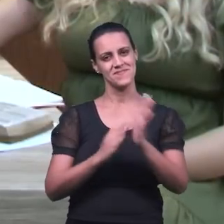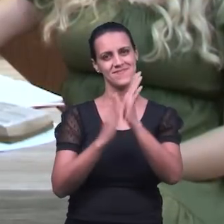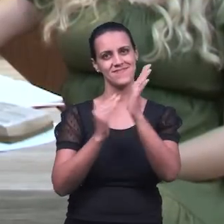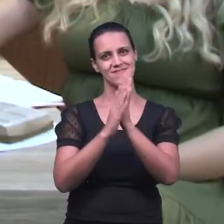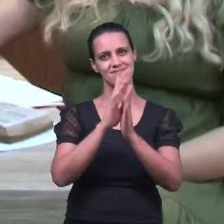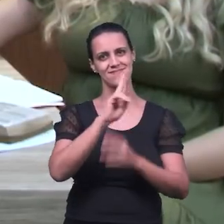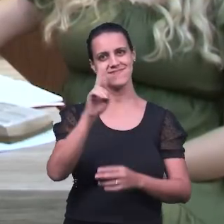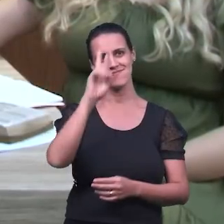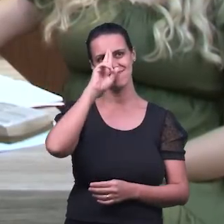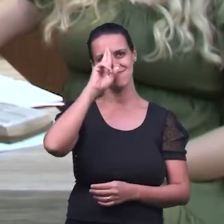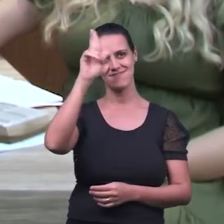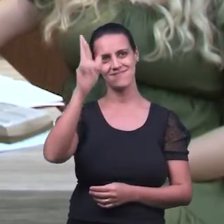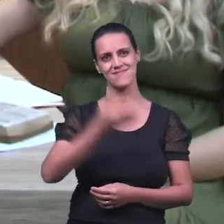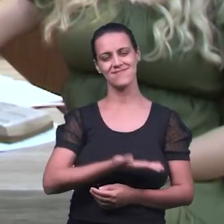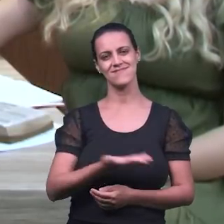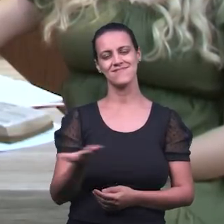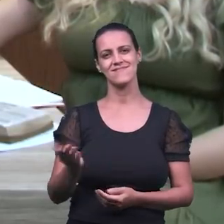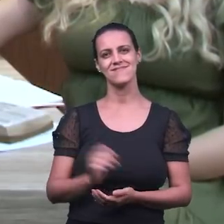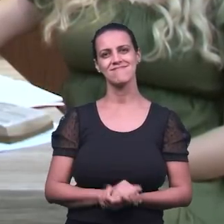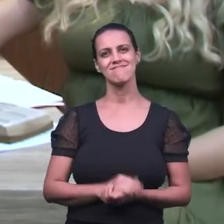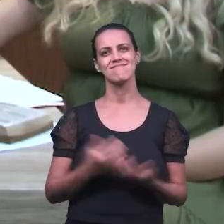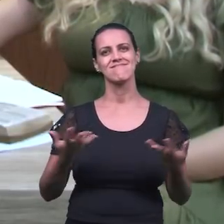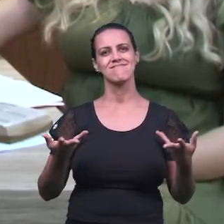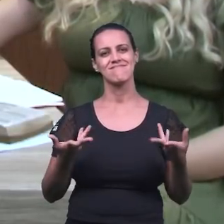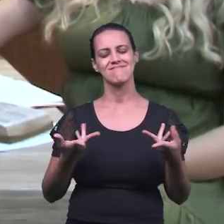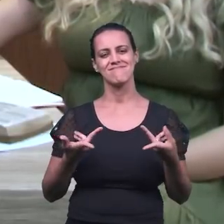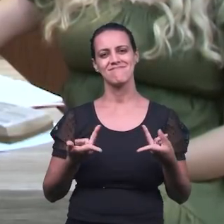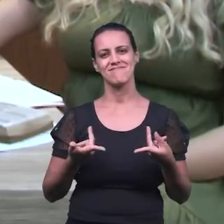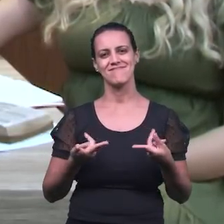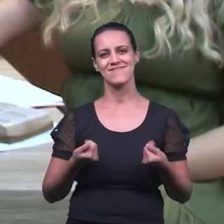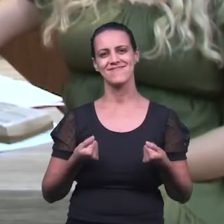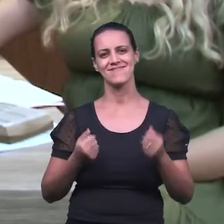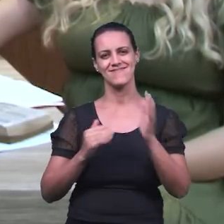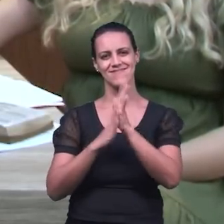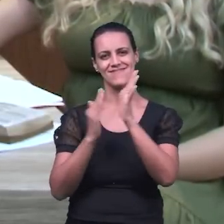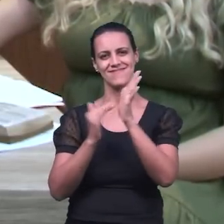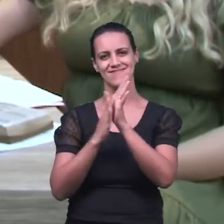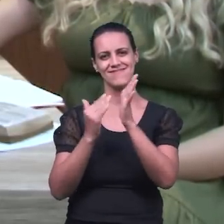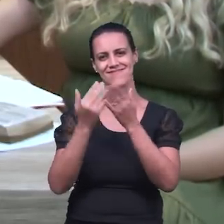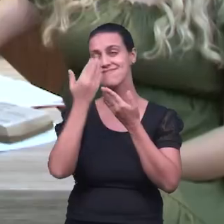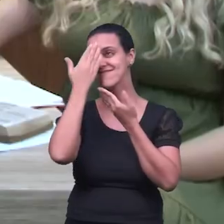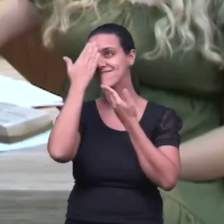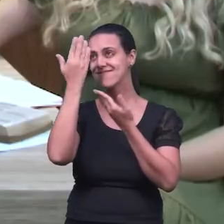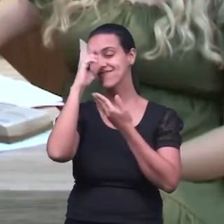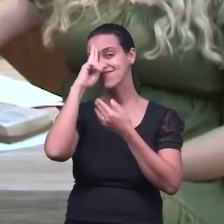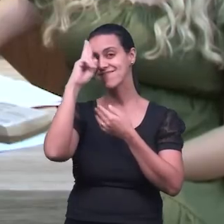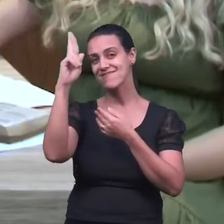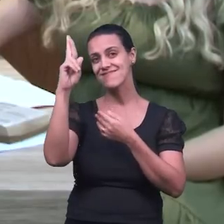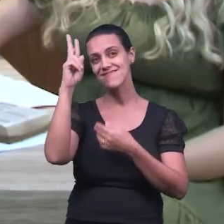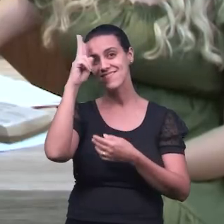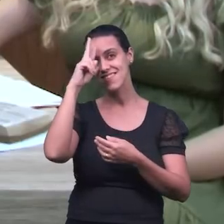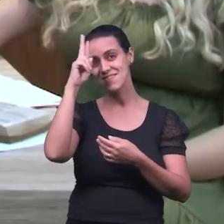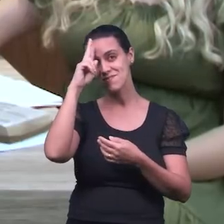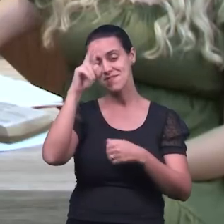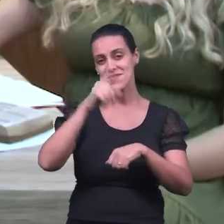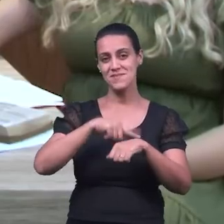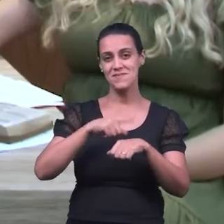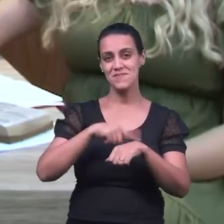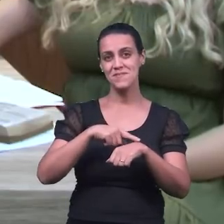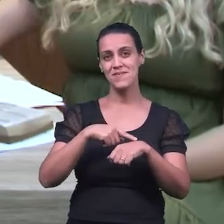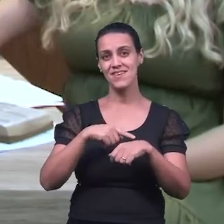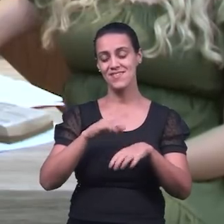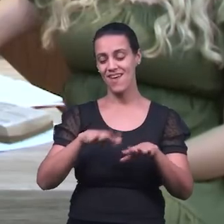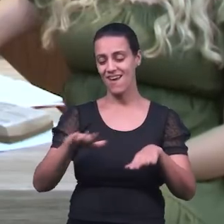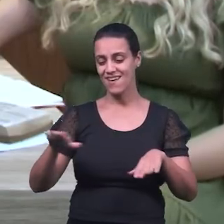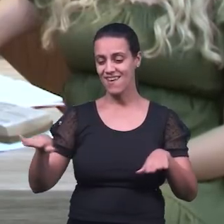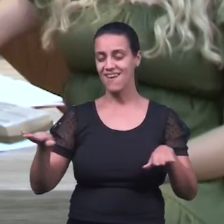Louvado seja o nome do Senhor, meus irmãos. Que coisa maravilhosa louvarmos ao Senhor. Nos lembramos, né, no momento nas igrejas